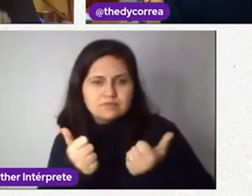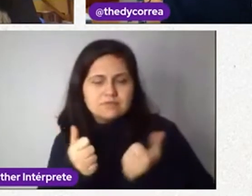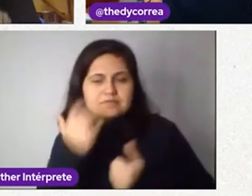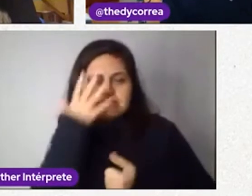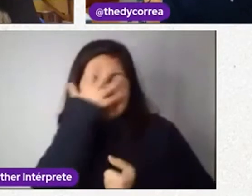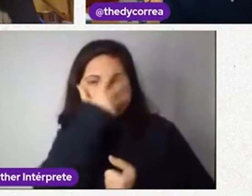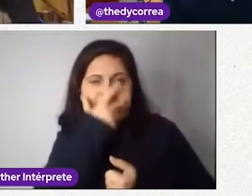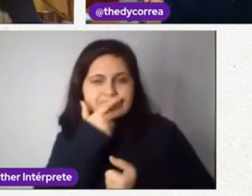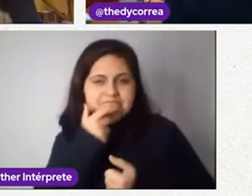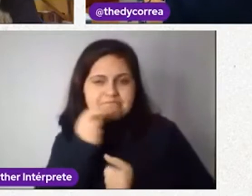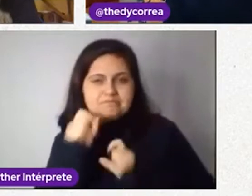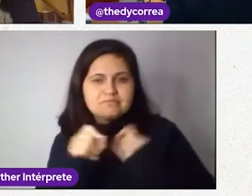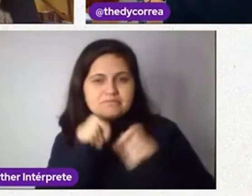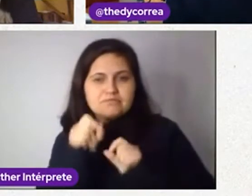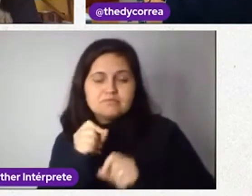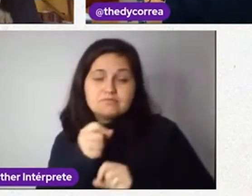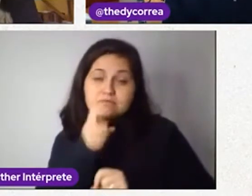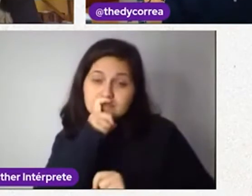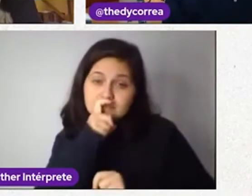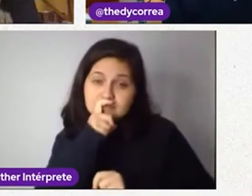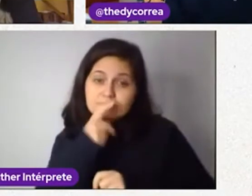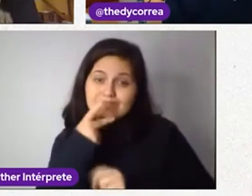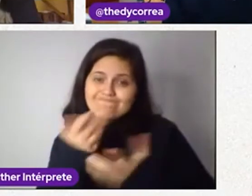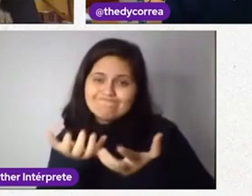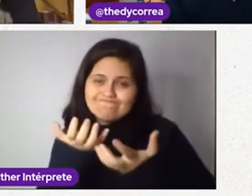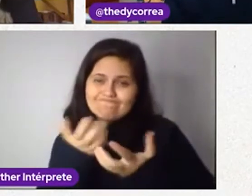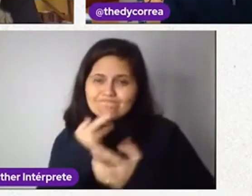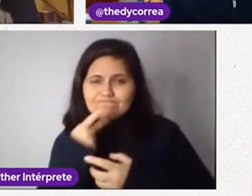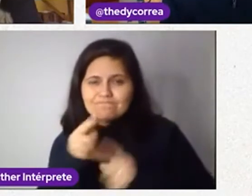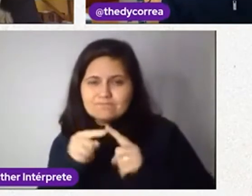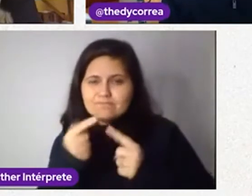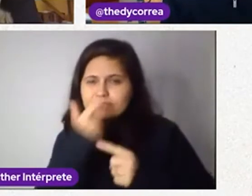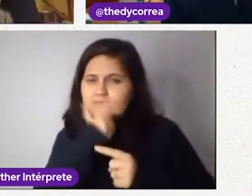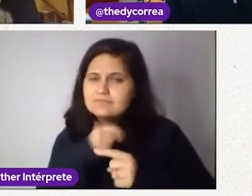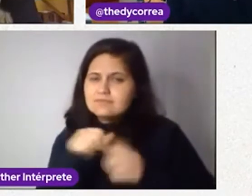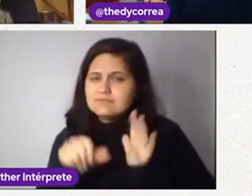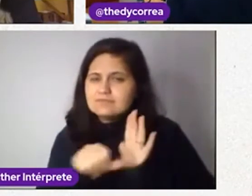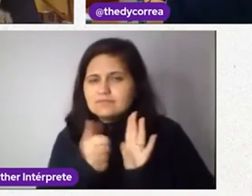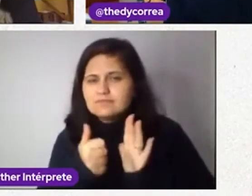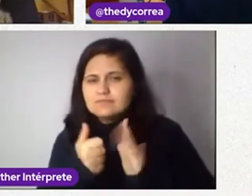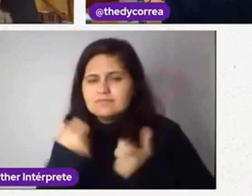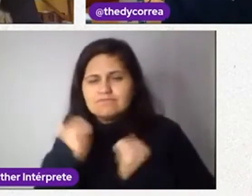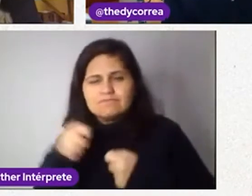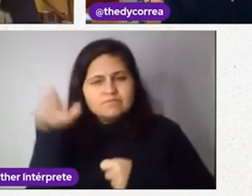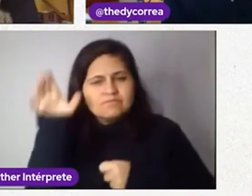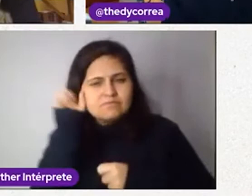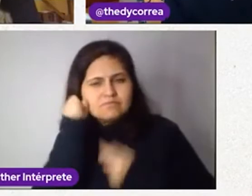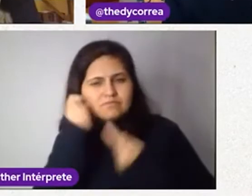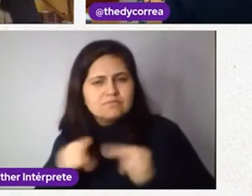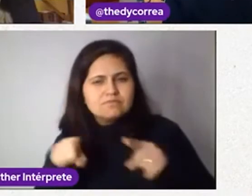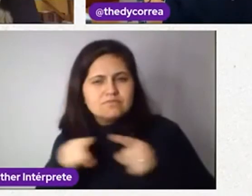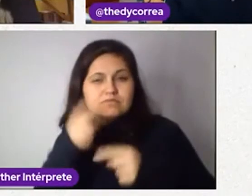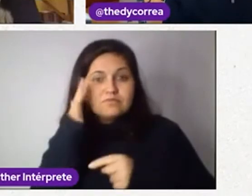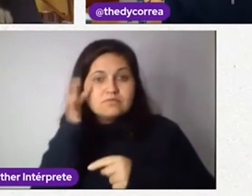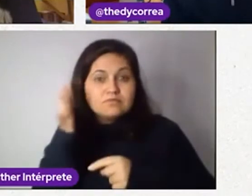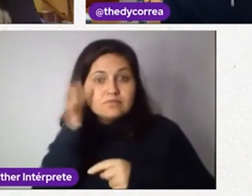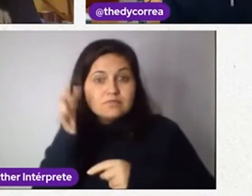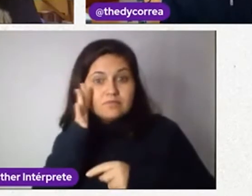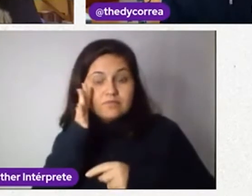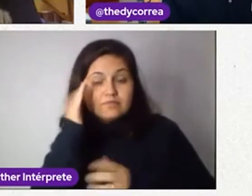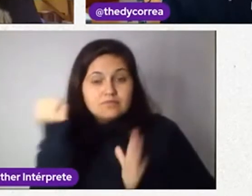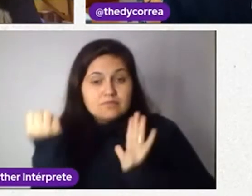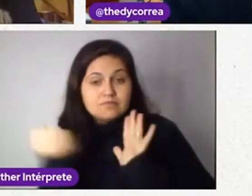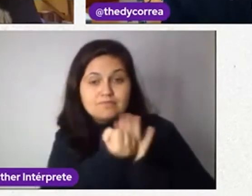lindo. E que o pai disse, olha, eu queria te falar, mas eu acho que primeiro tu tem que ouvir essa música. Então, imagina, aquilo fez parte da vida